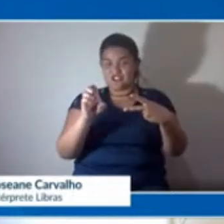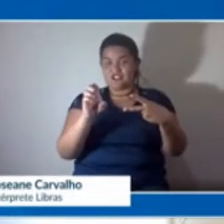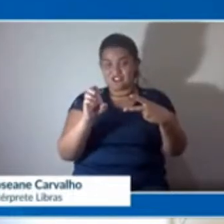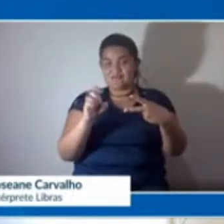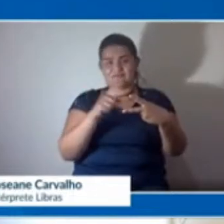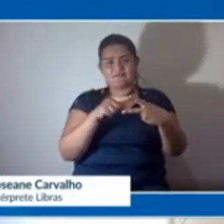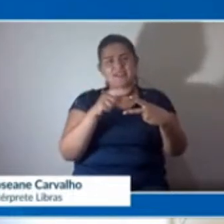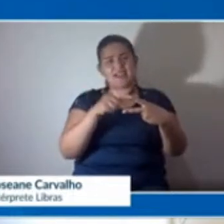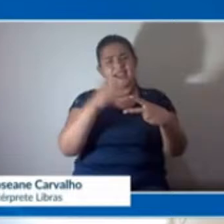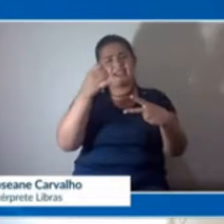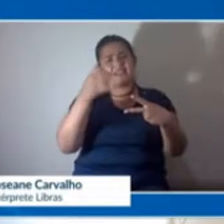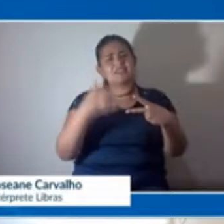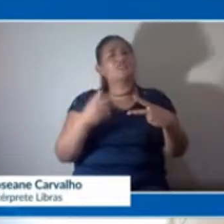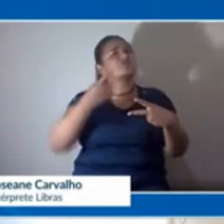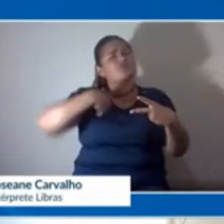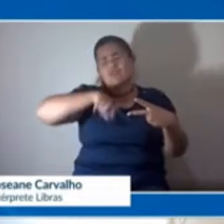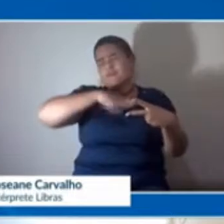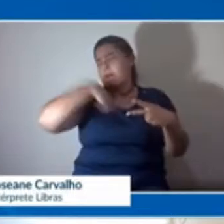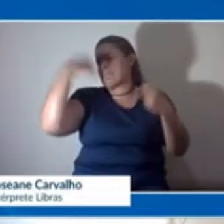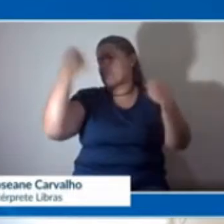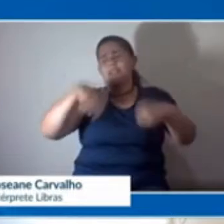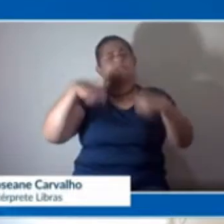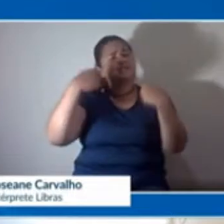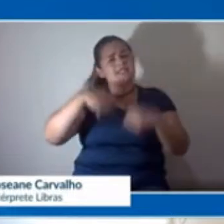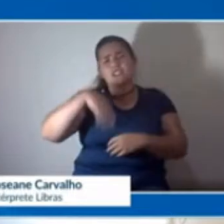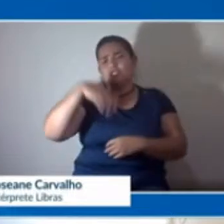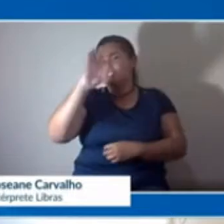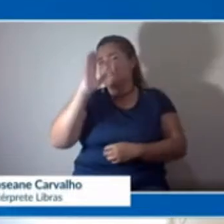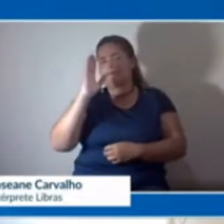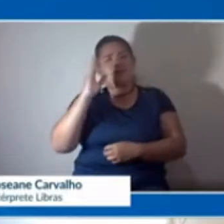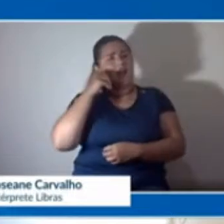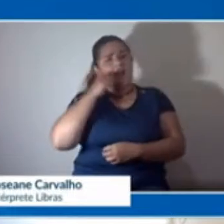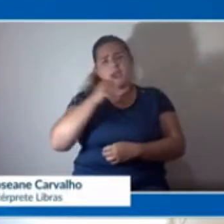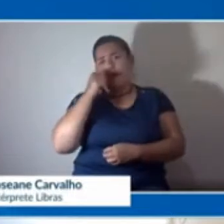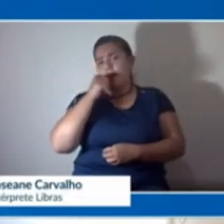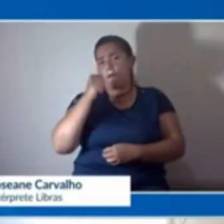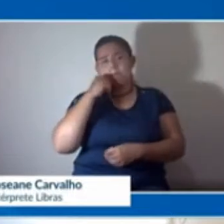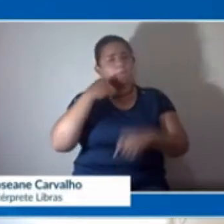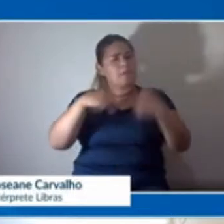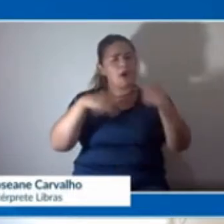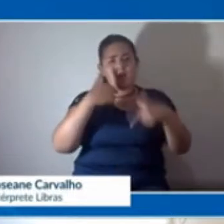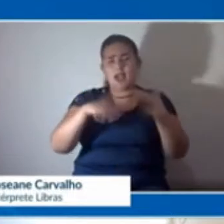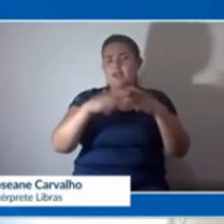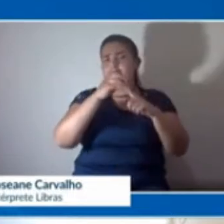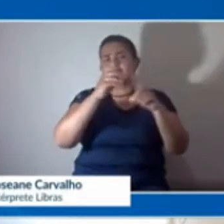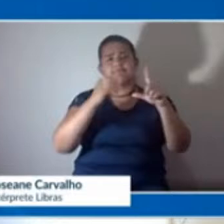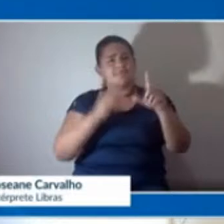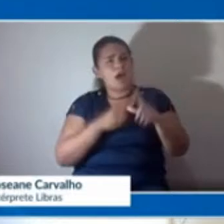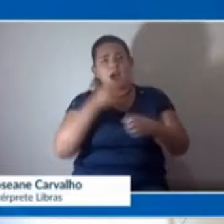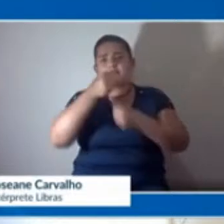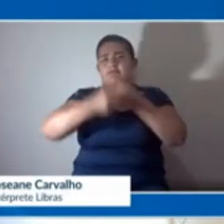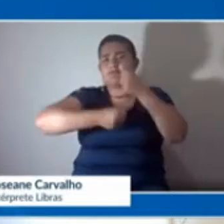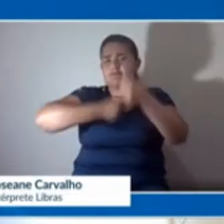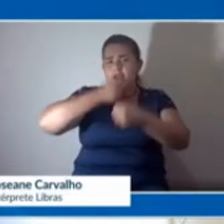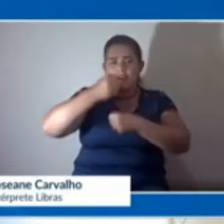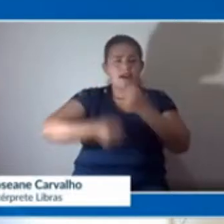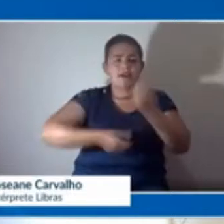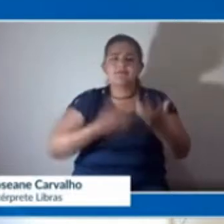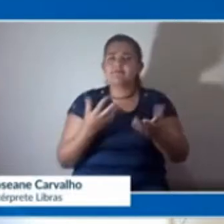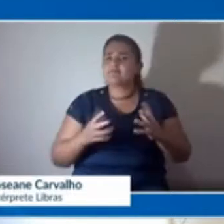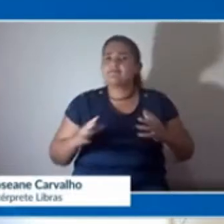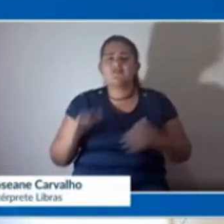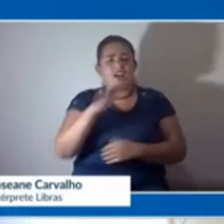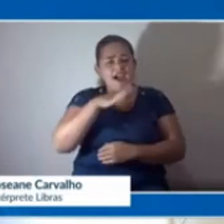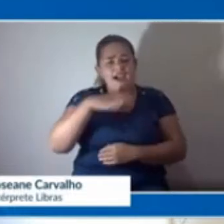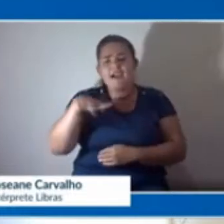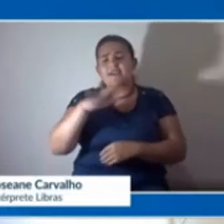que nós precisamos de mais mulheres na programação das salas, nos espaços de crítica, nos corpos de curadores, falando um